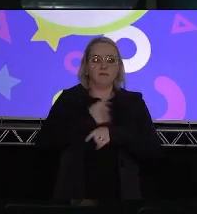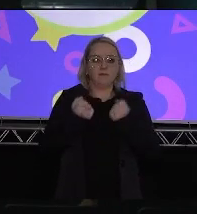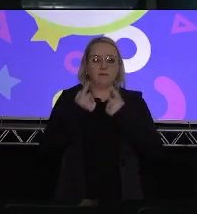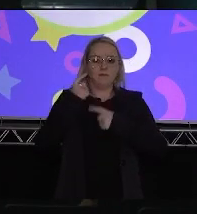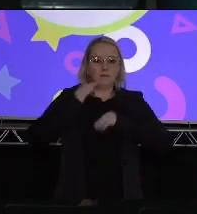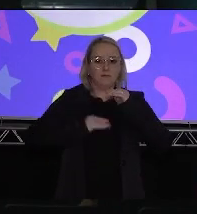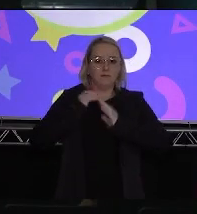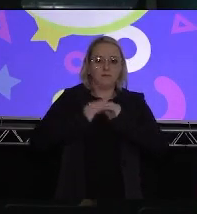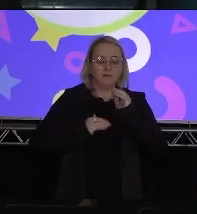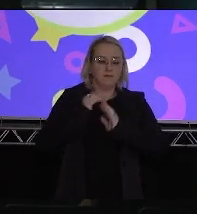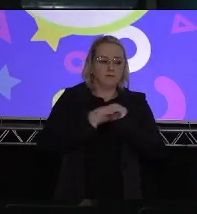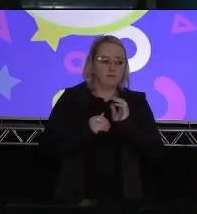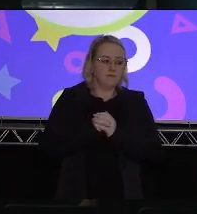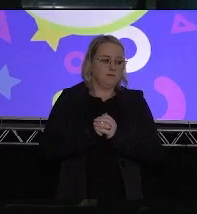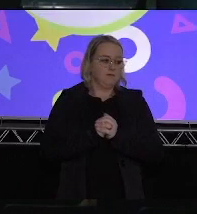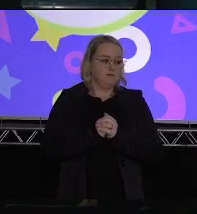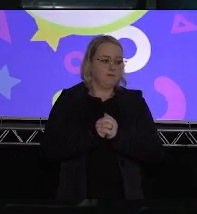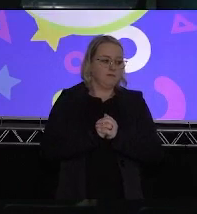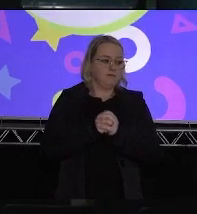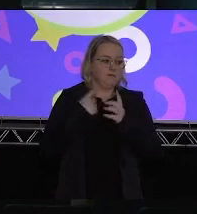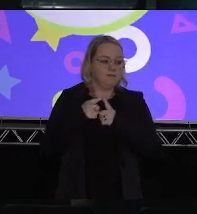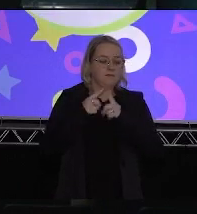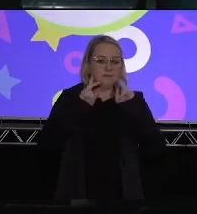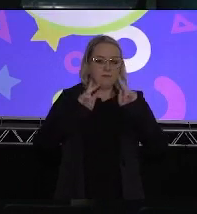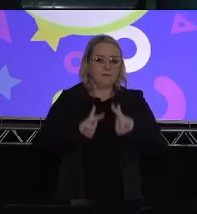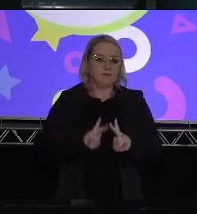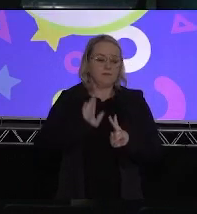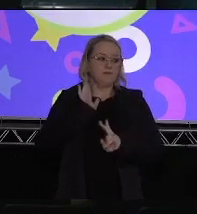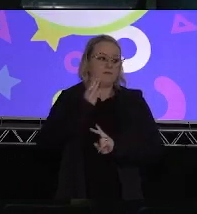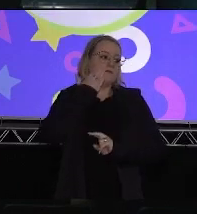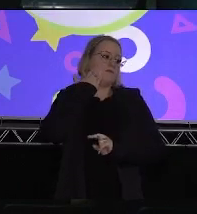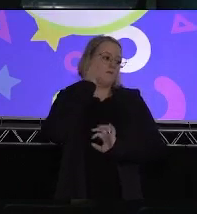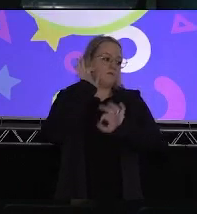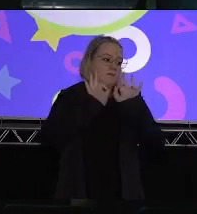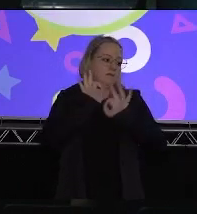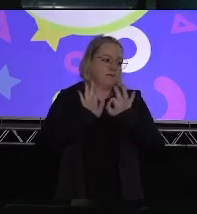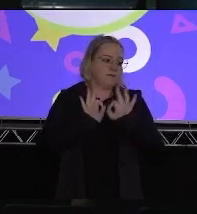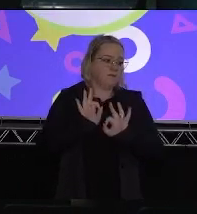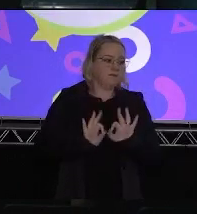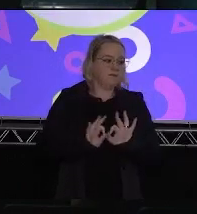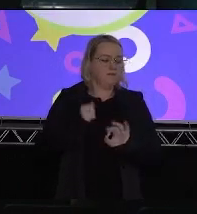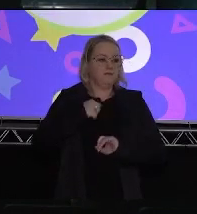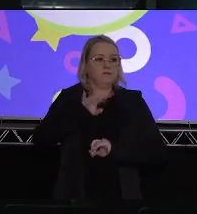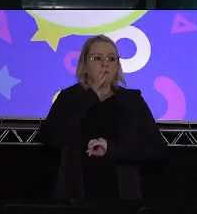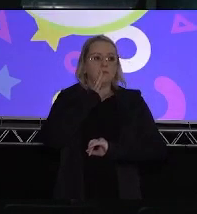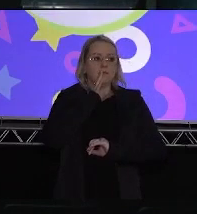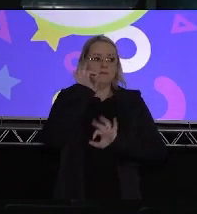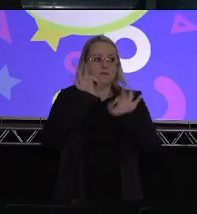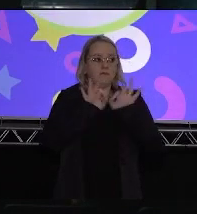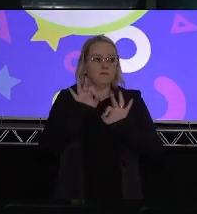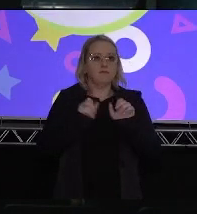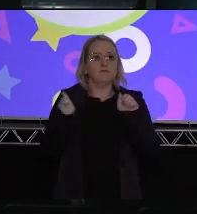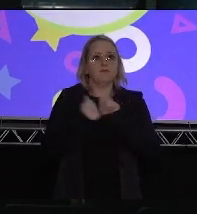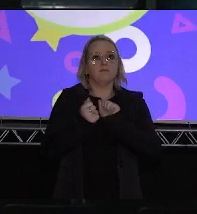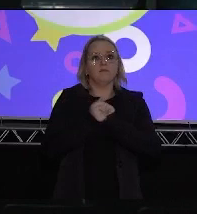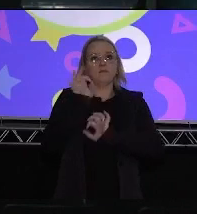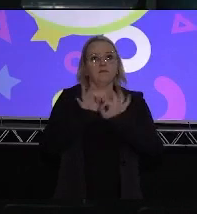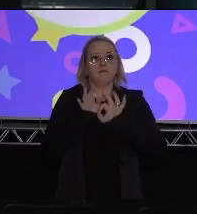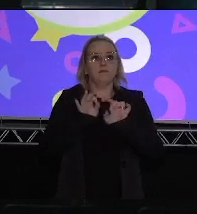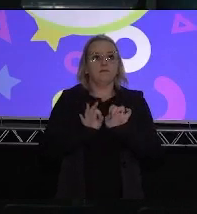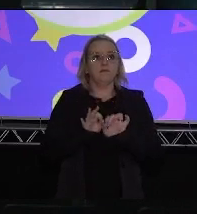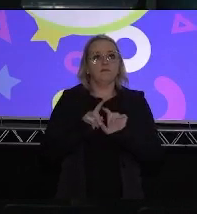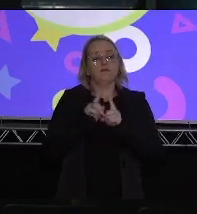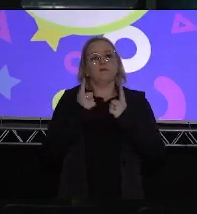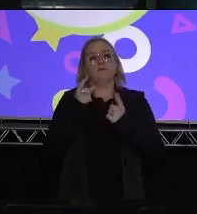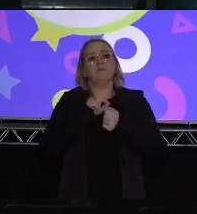práticas de design de código, porque a galera chegou já sabendo programar. Eles sabiam programar, eles programavam bem. Só que a gente, vamos